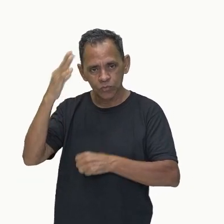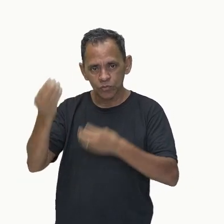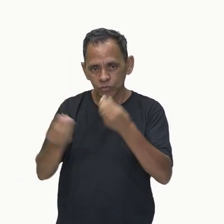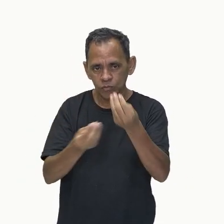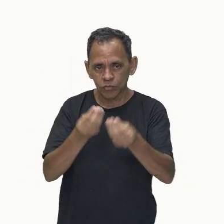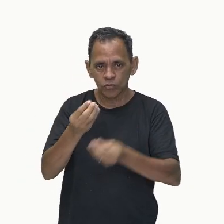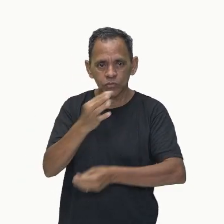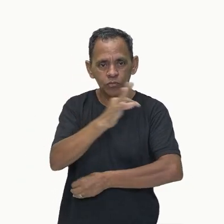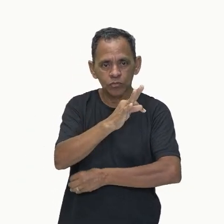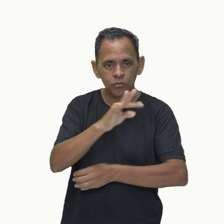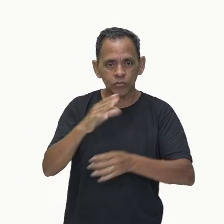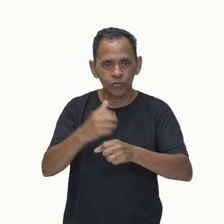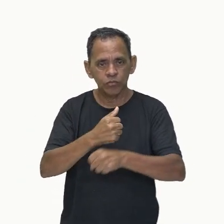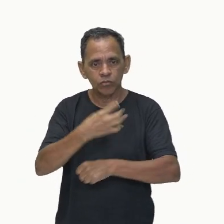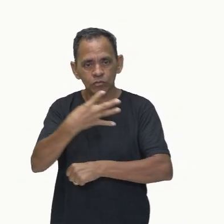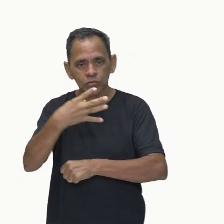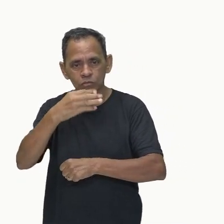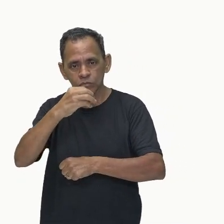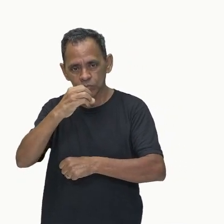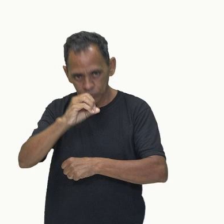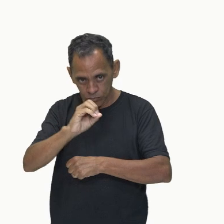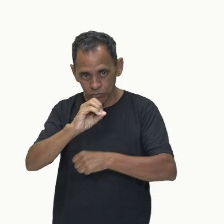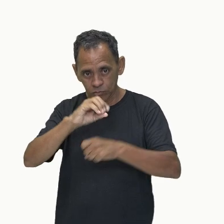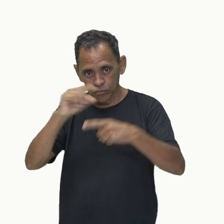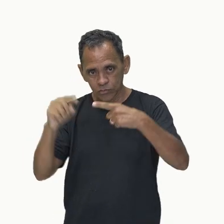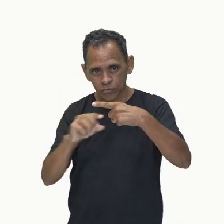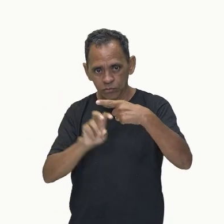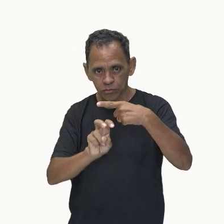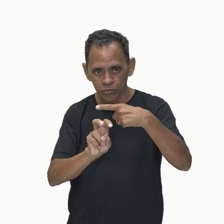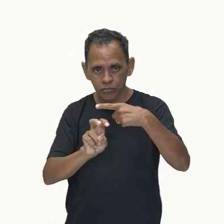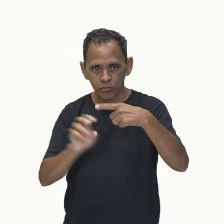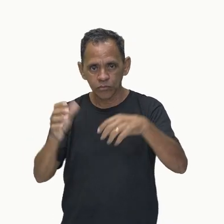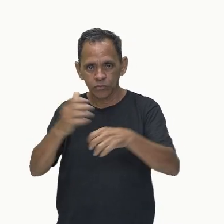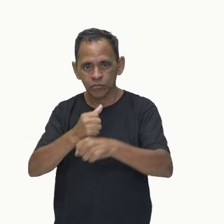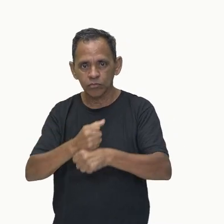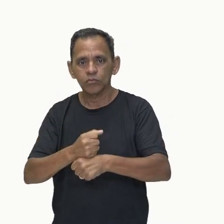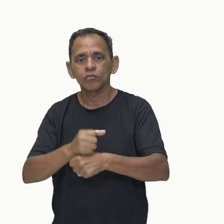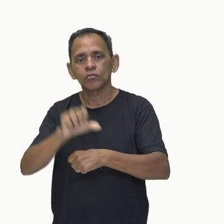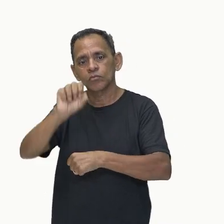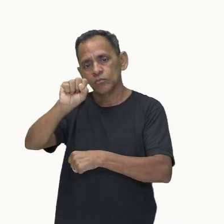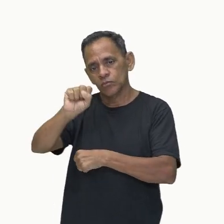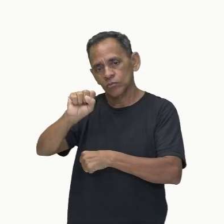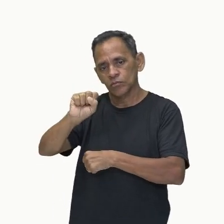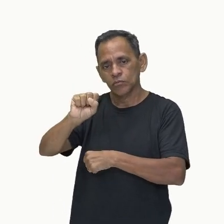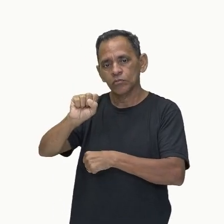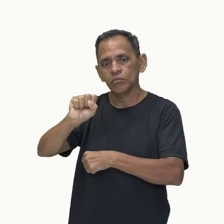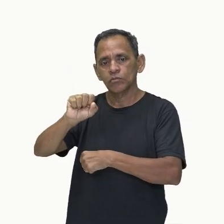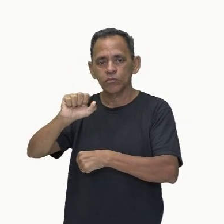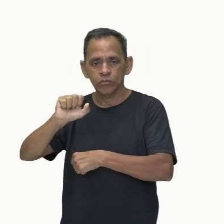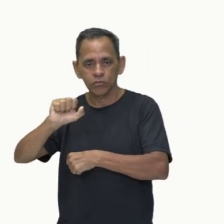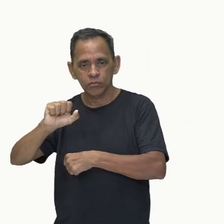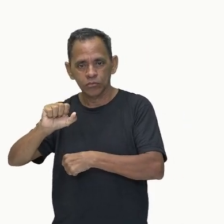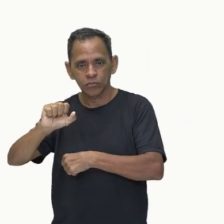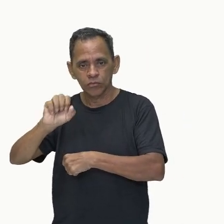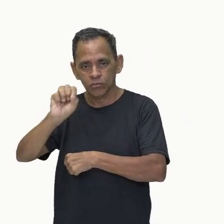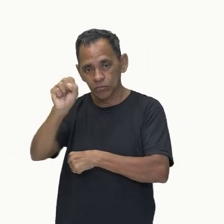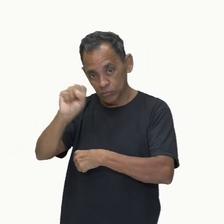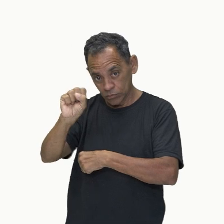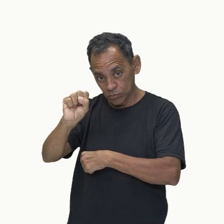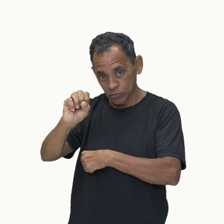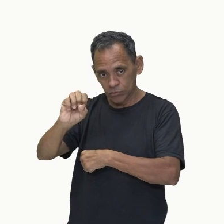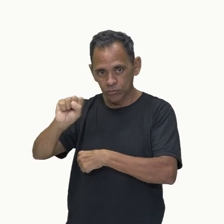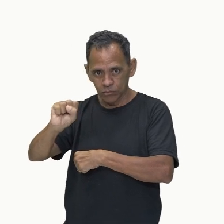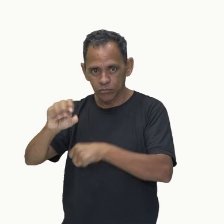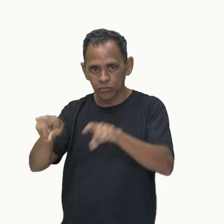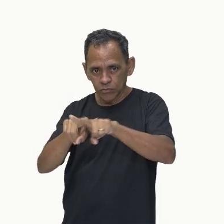a 40 dividido por 5. R$40 dividido por 5 pessoas vai ser igual a 8, né,